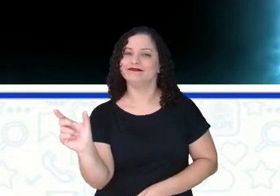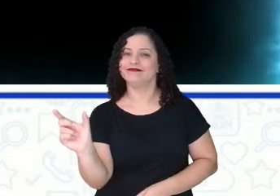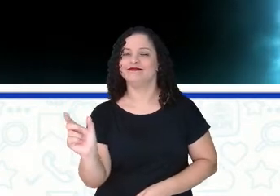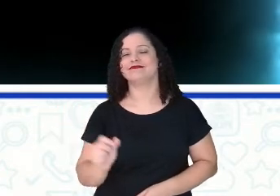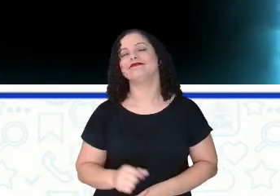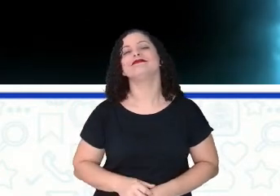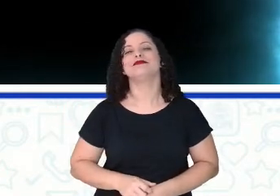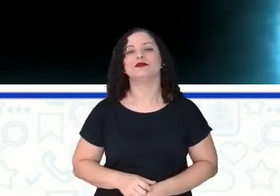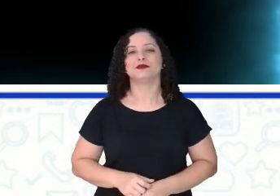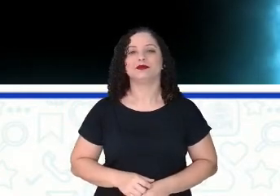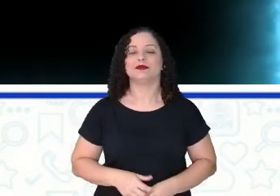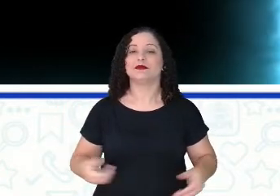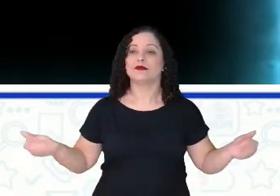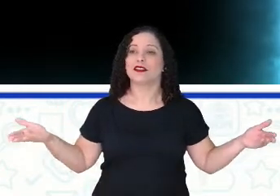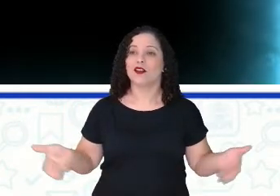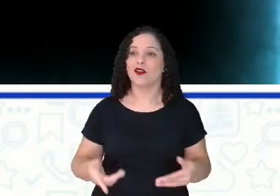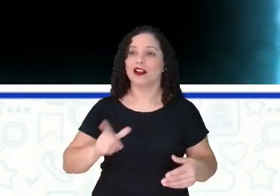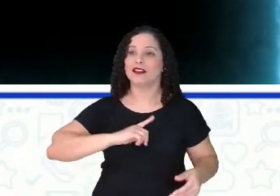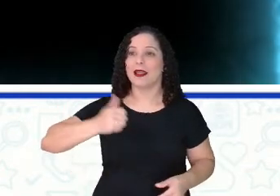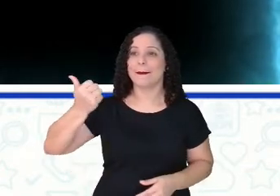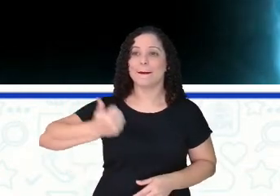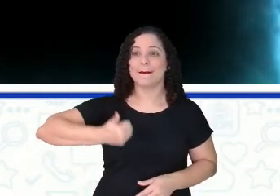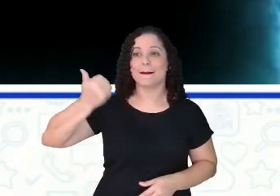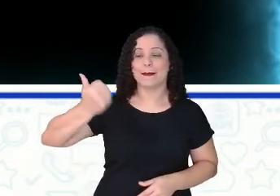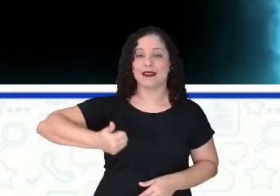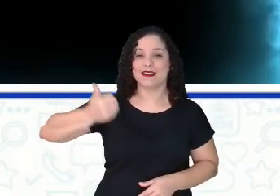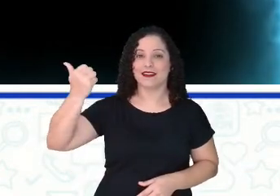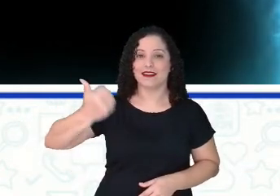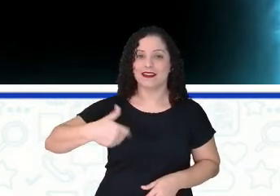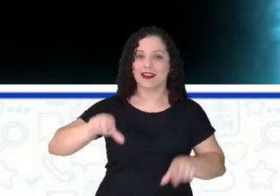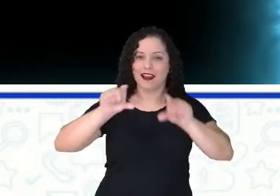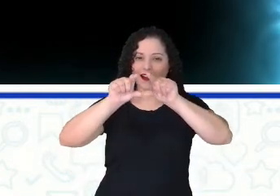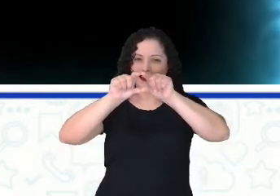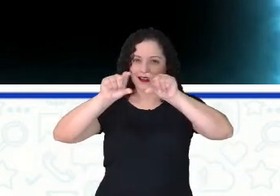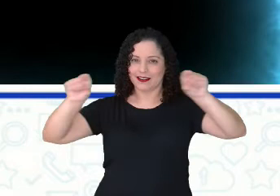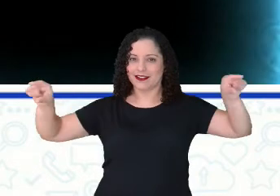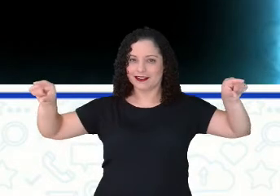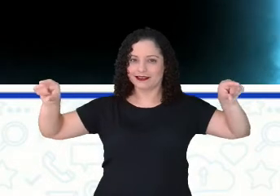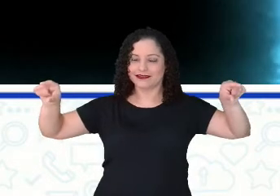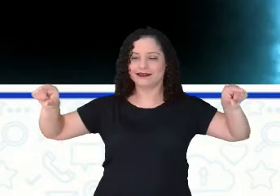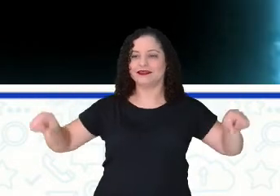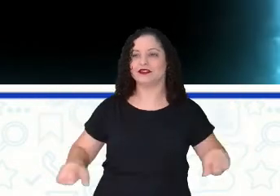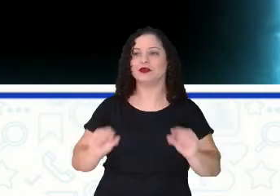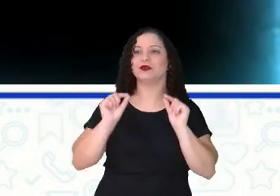Então, temos aí na primeira, não é? Na primeira